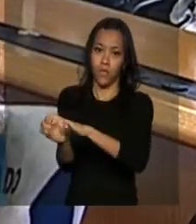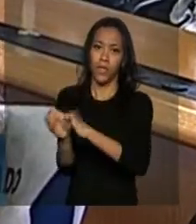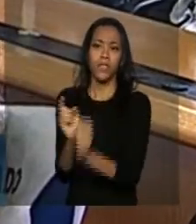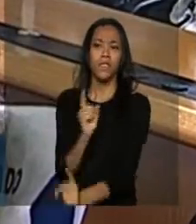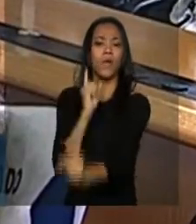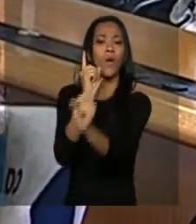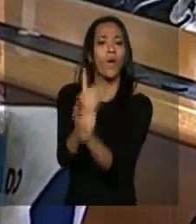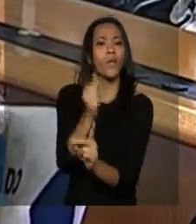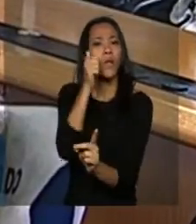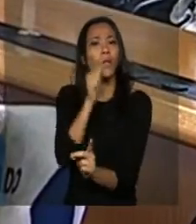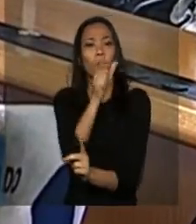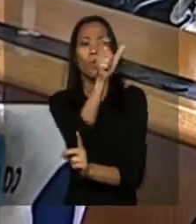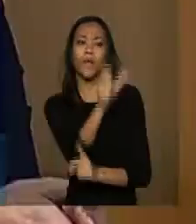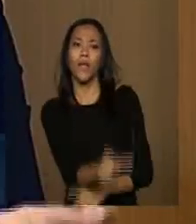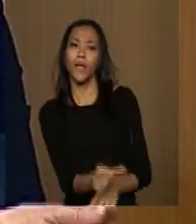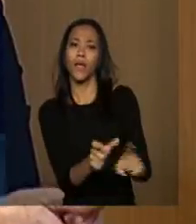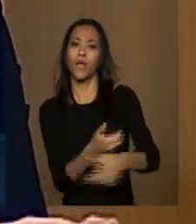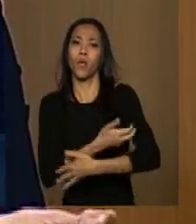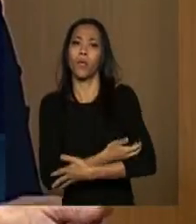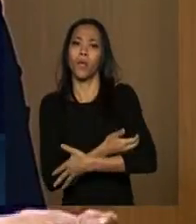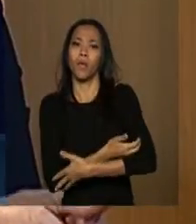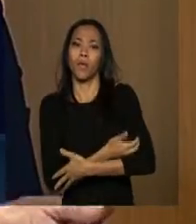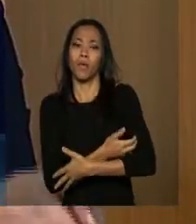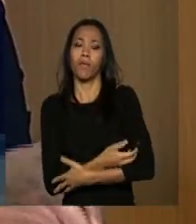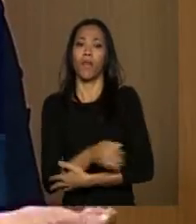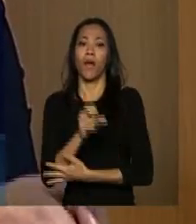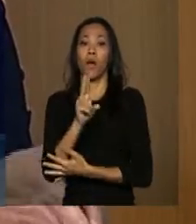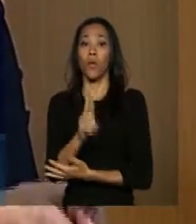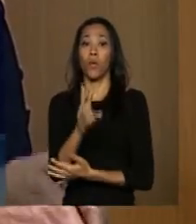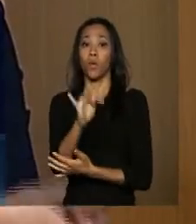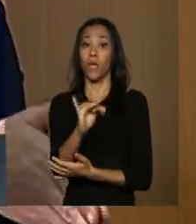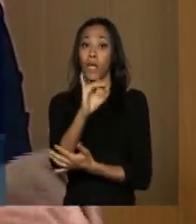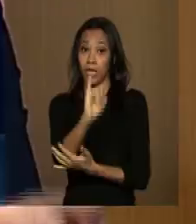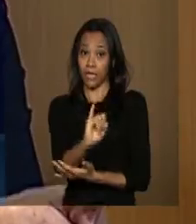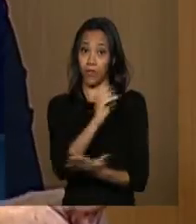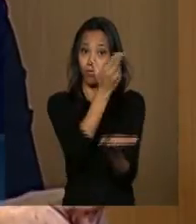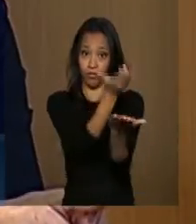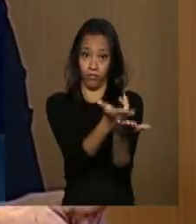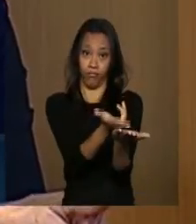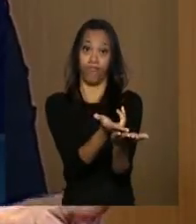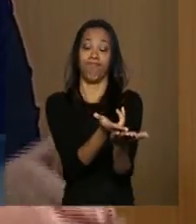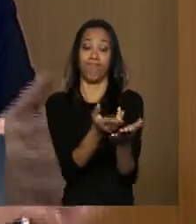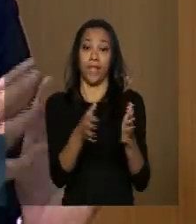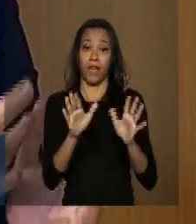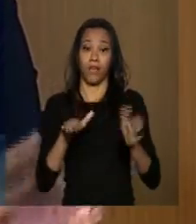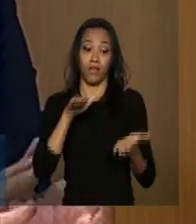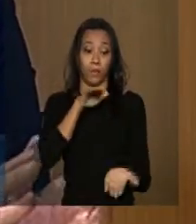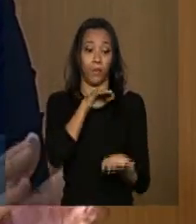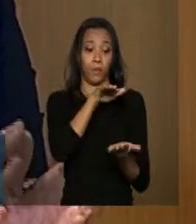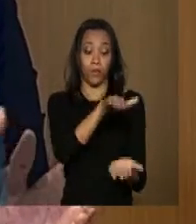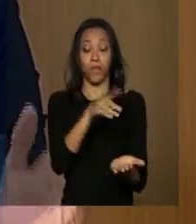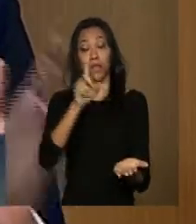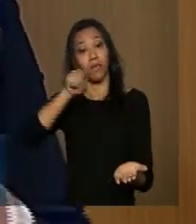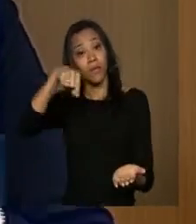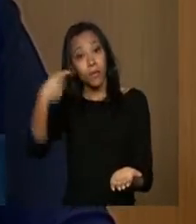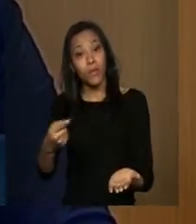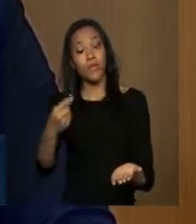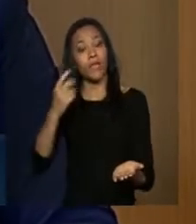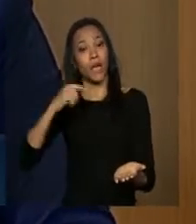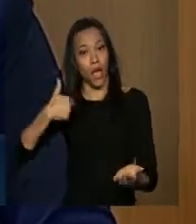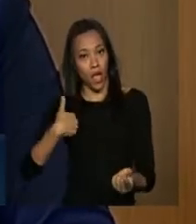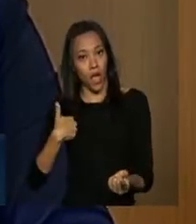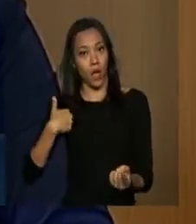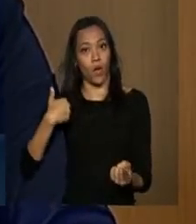mulher que estava, o bebê dela estava na UTI neonatal do Fernandes Figueira naquela época. Então, a gente fez a campanha, era